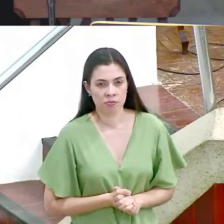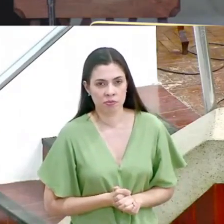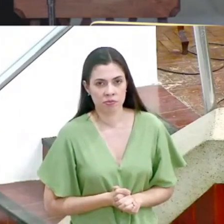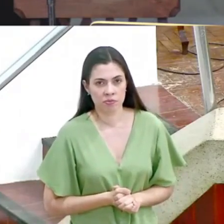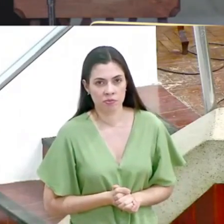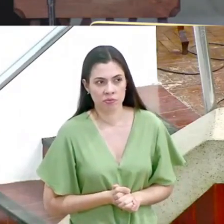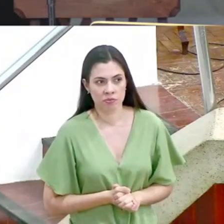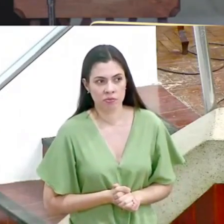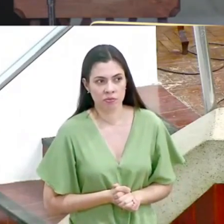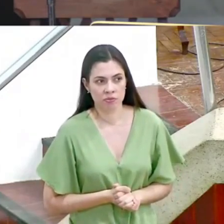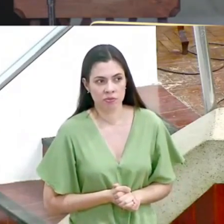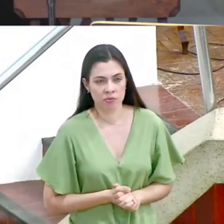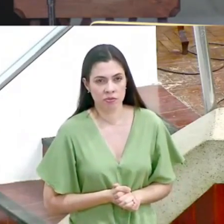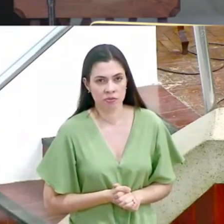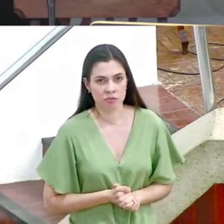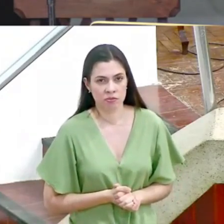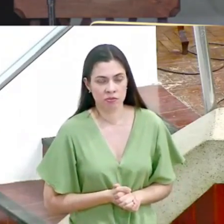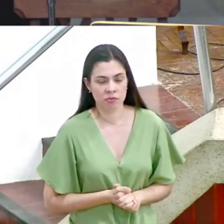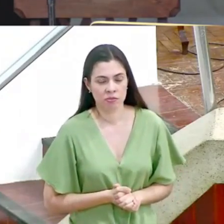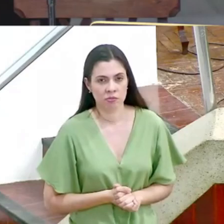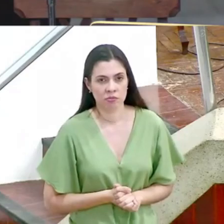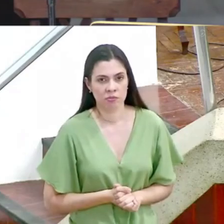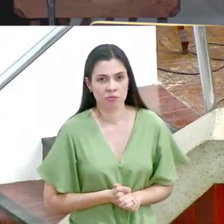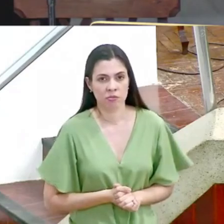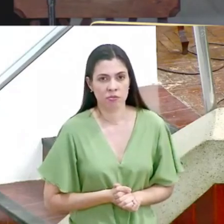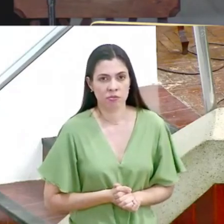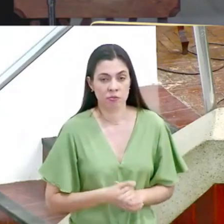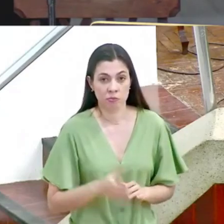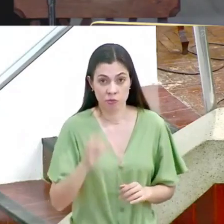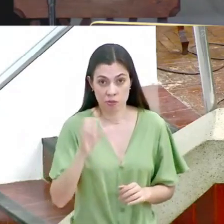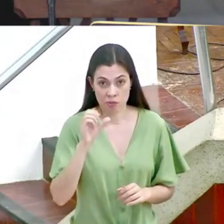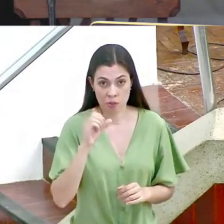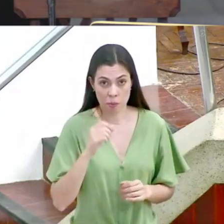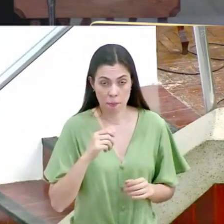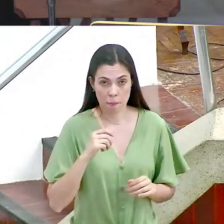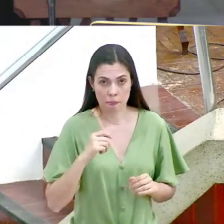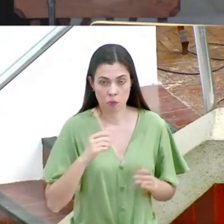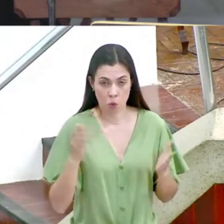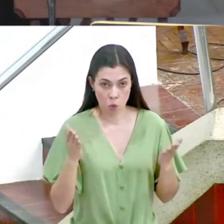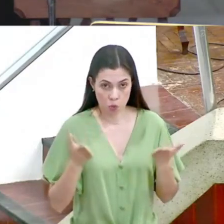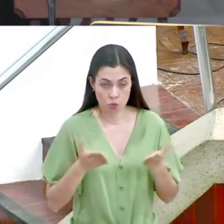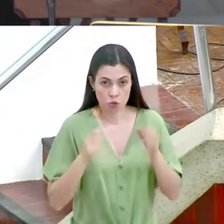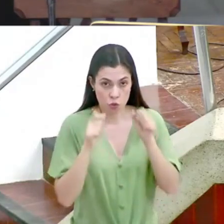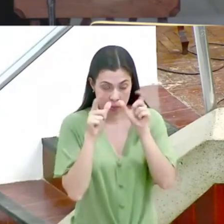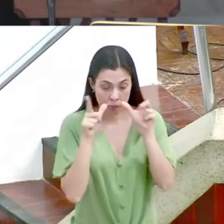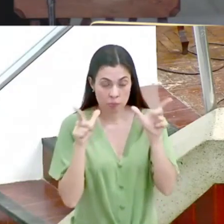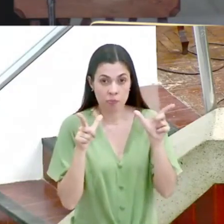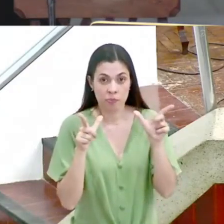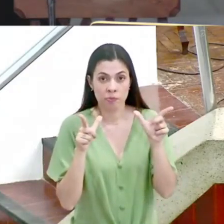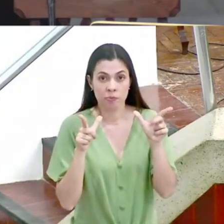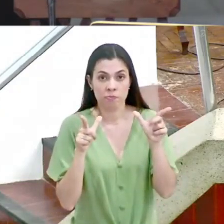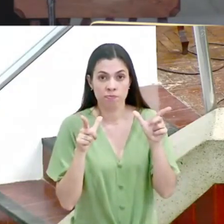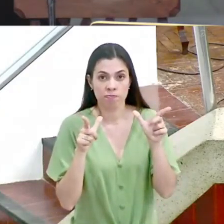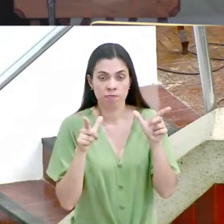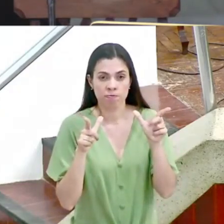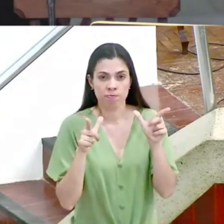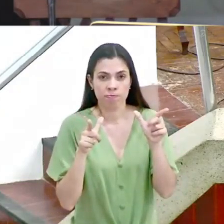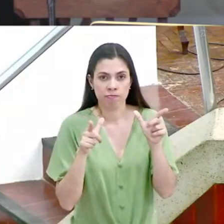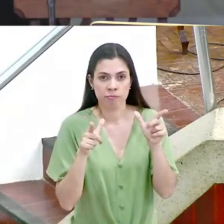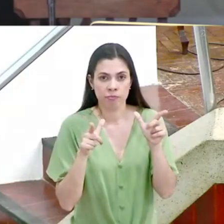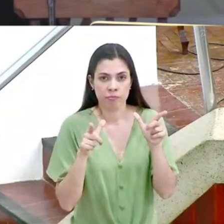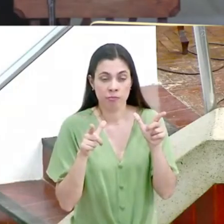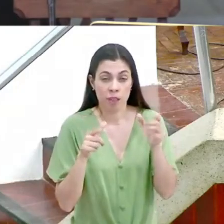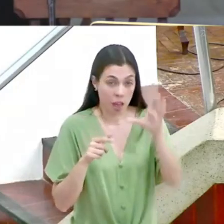Sérgio e Ele nos disse essa mensagem deve transformar a nossa vida